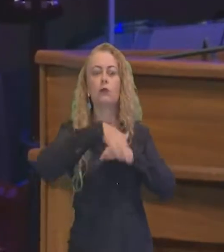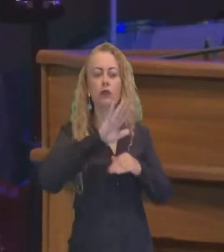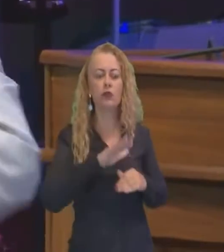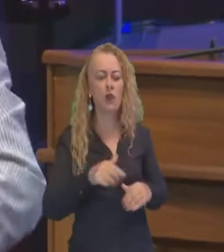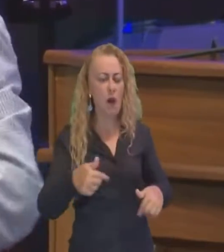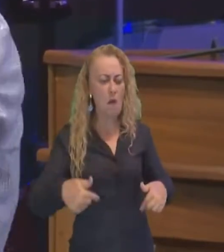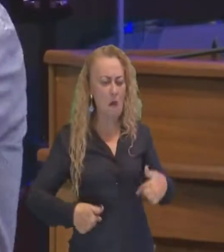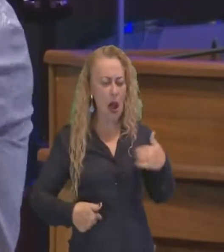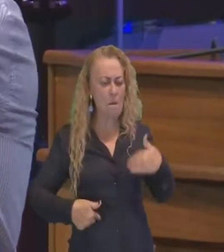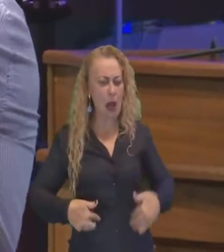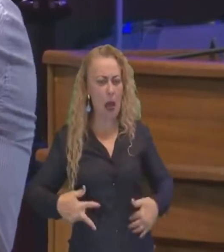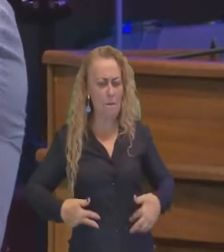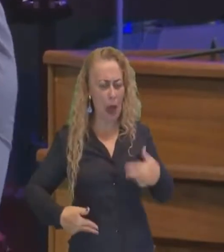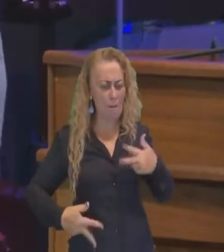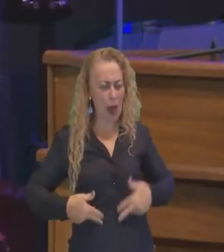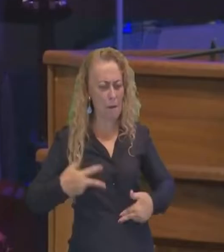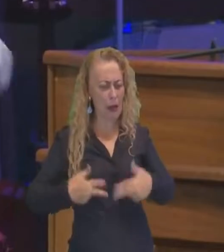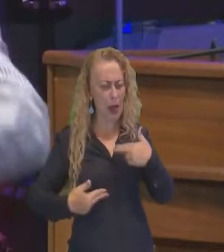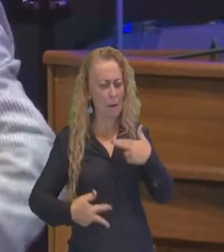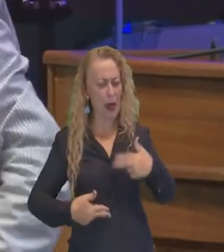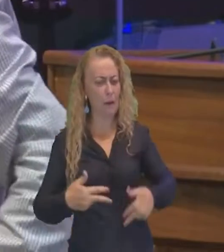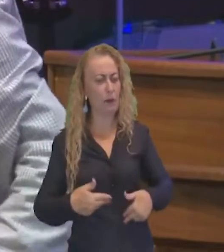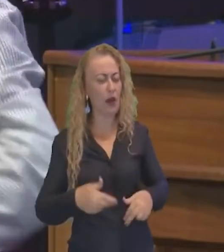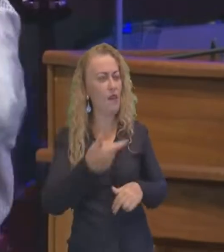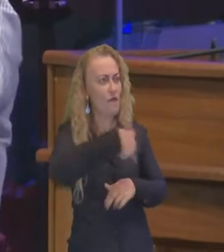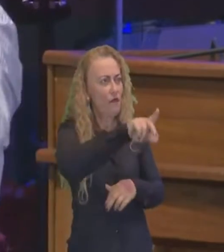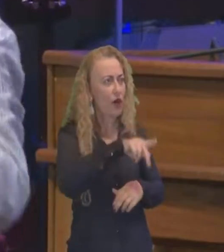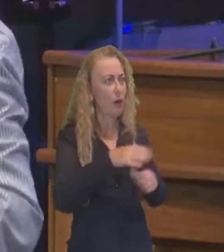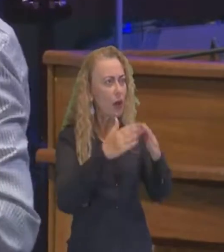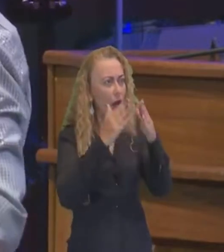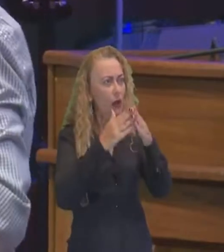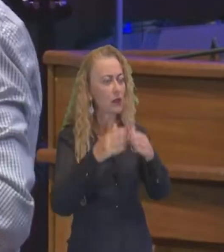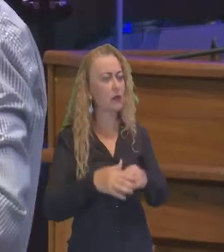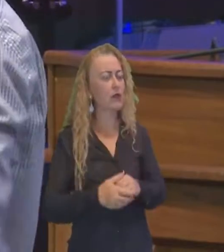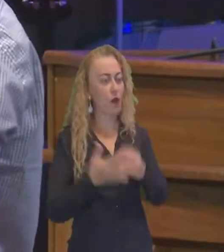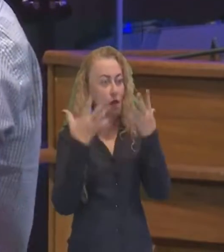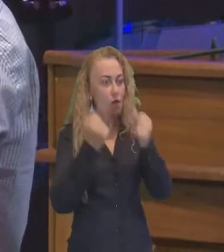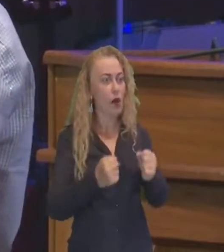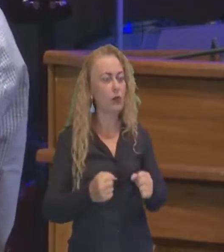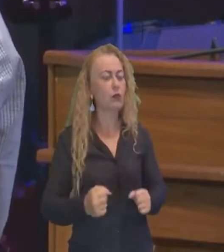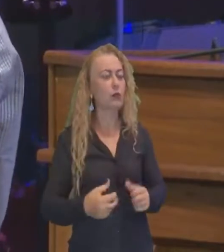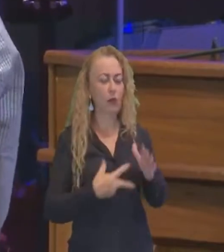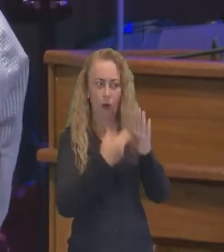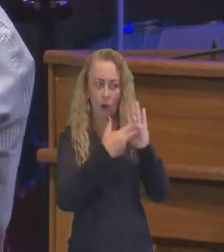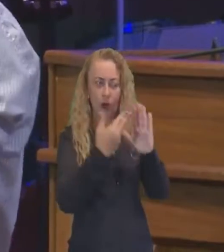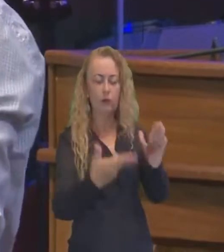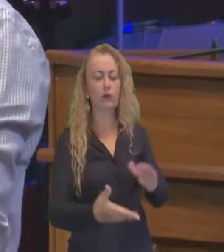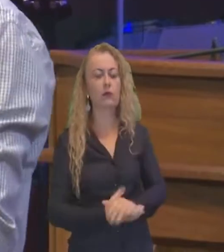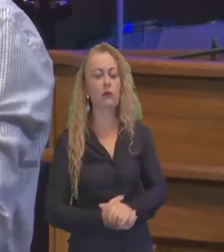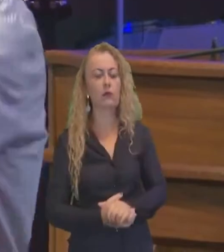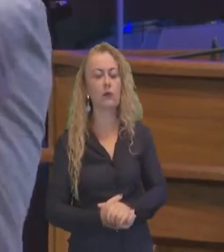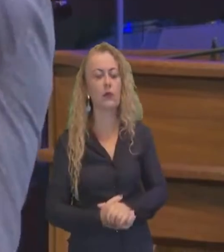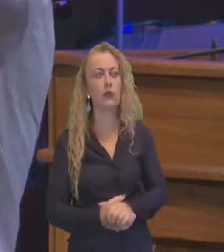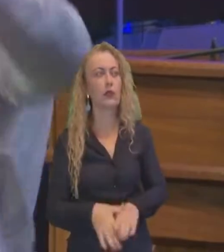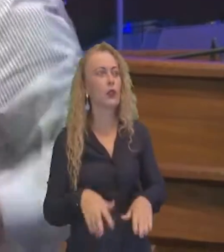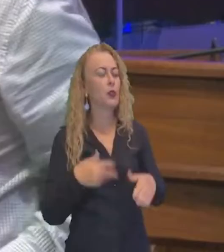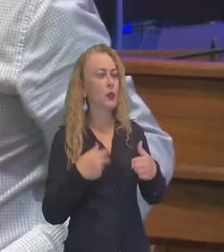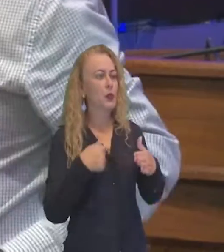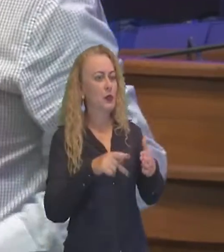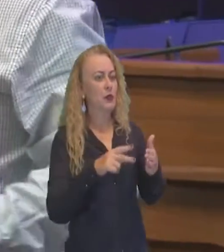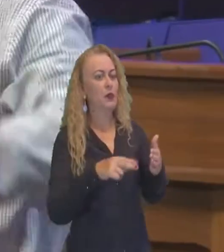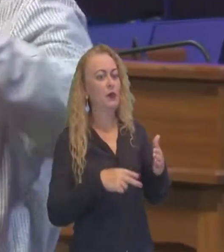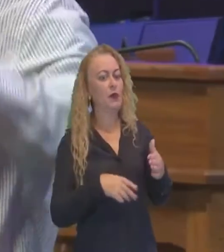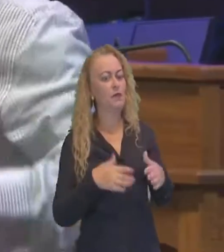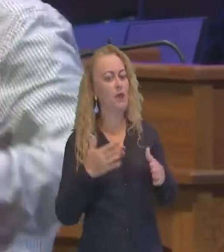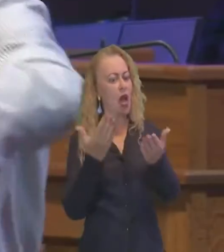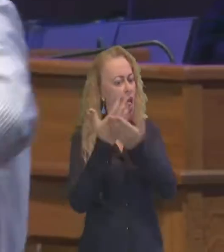corta aqui, corta ali, e o senhor vai para casa no mesmo dia, pastor, fica tranquilo. E eu cheguei em casa e falei: está resolvida a